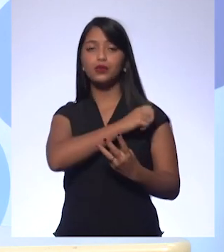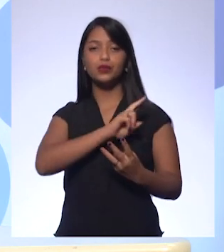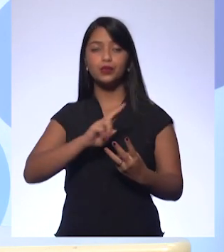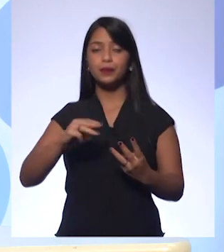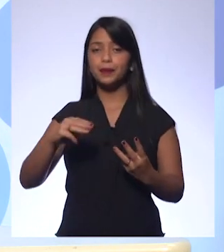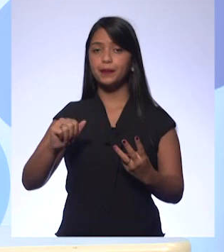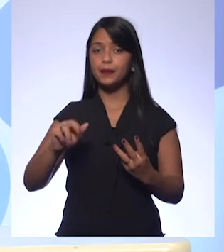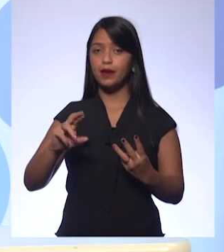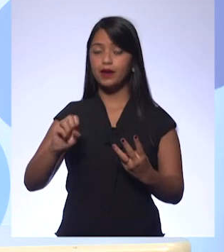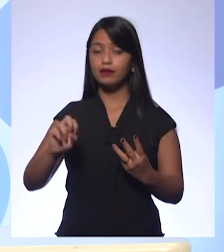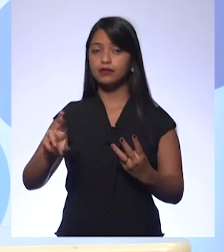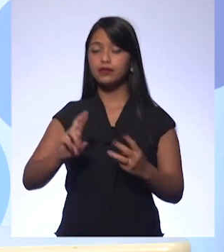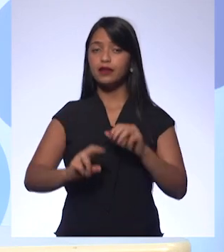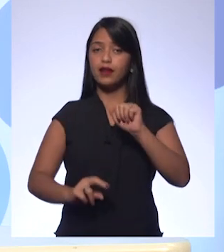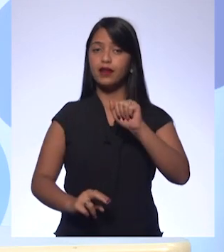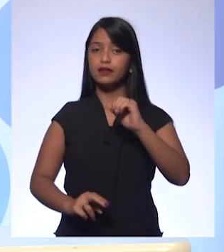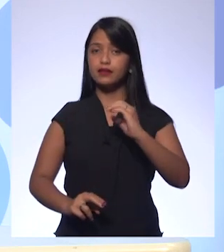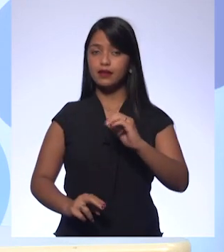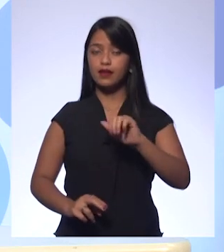B.